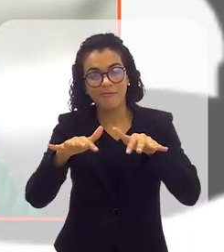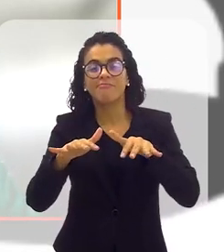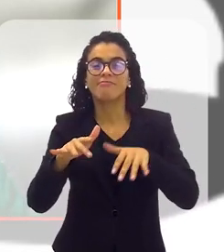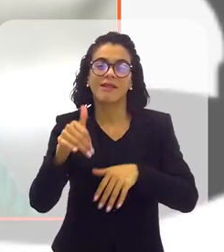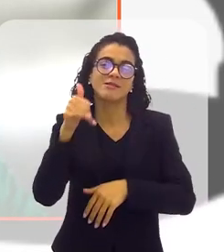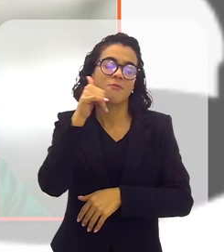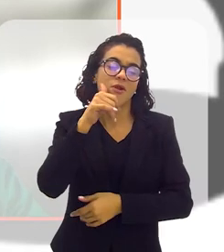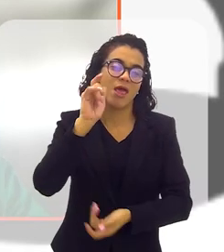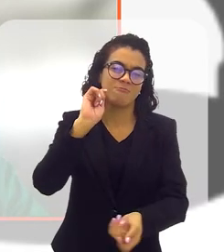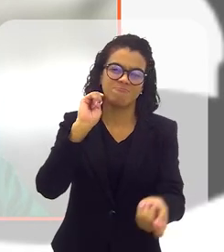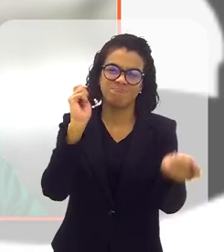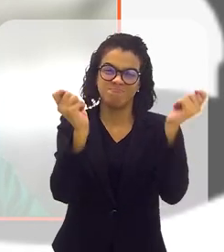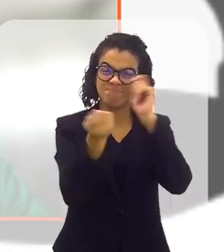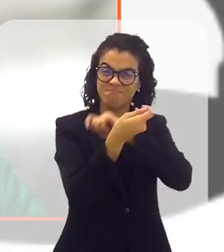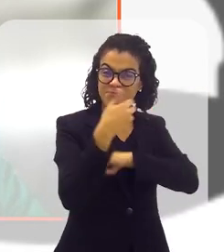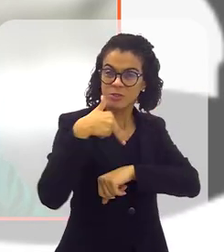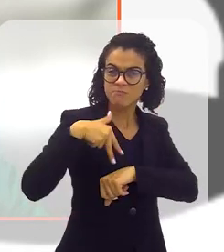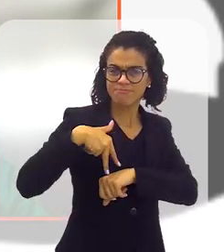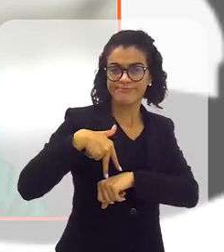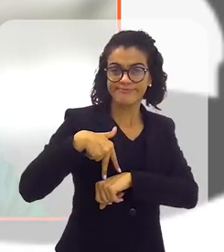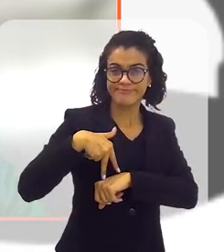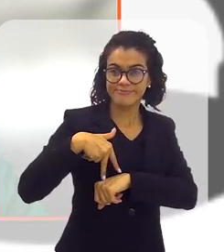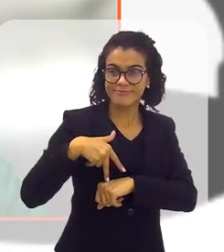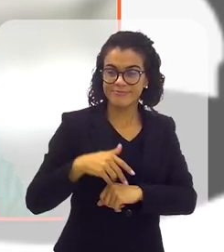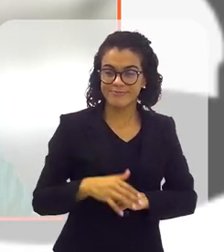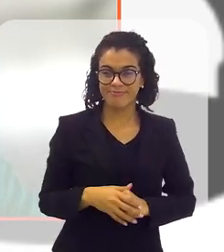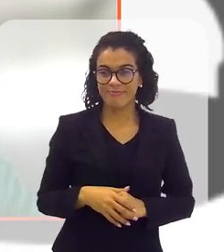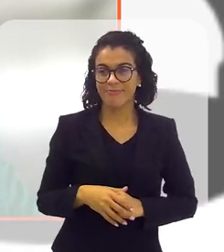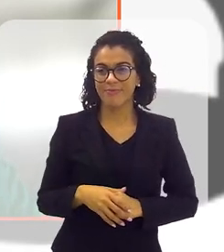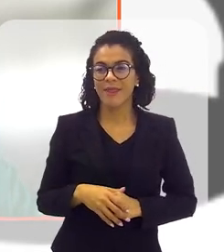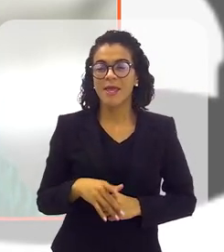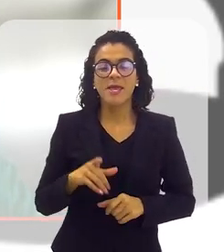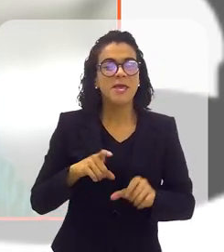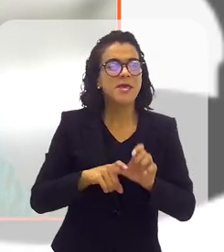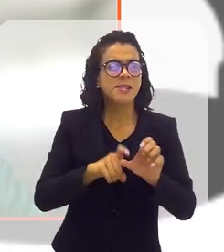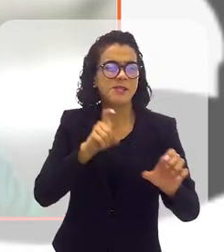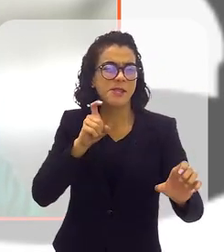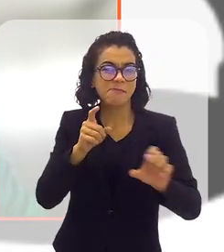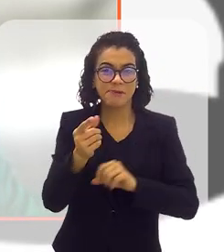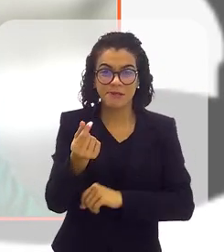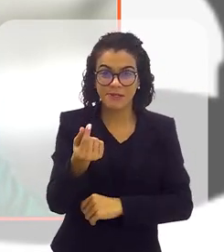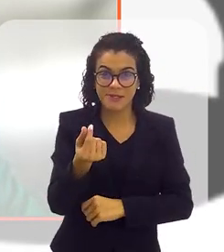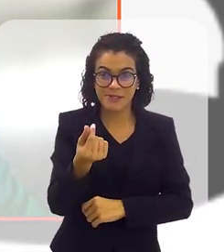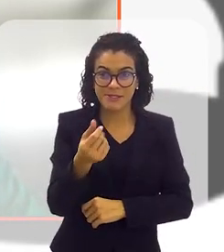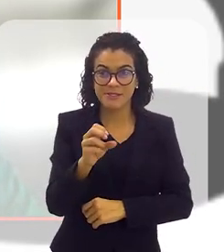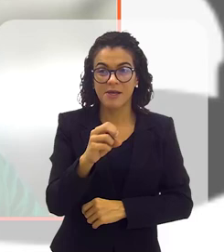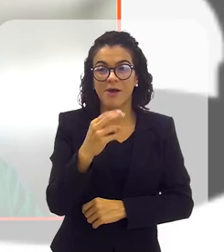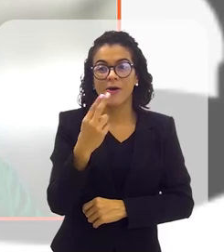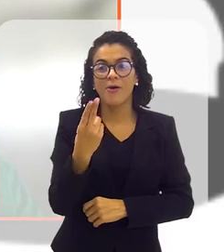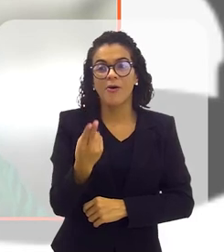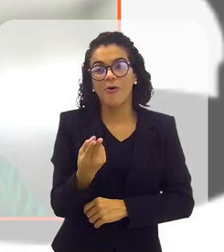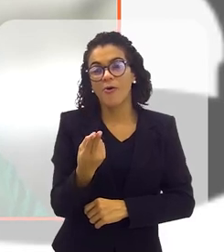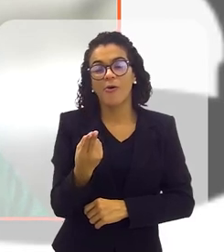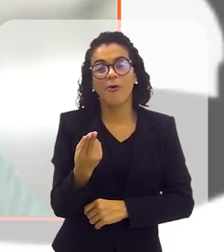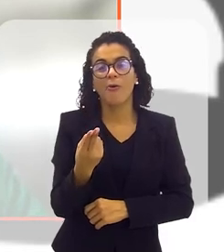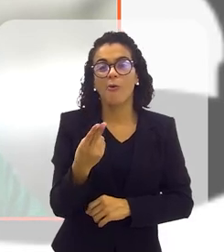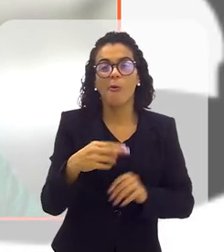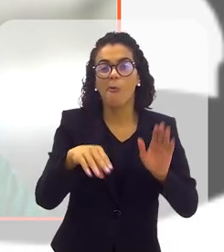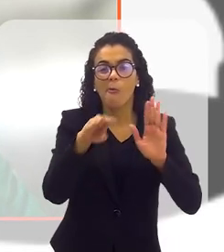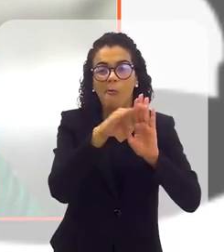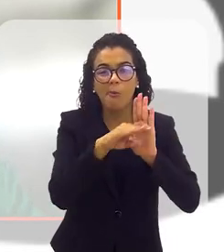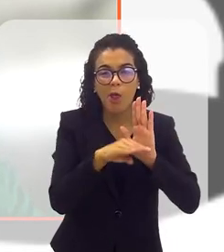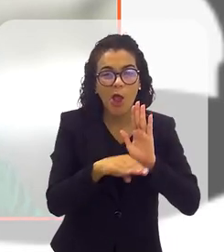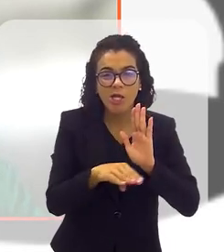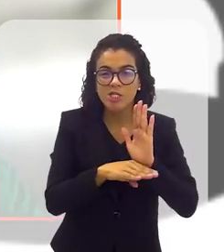e consegue aí se tornar mais protagonista, né? Da sua independência financeira, ou tirar, como eu disse,